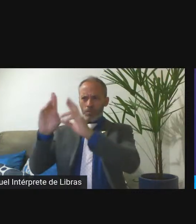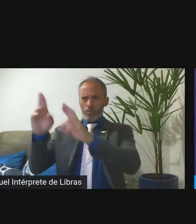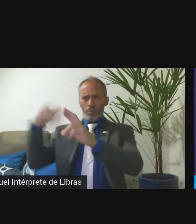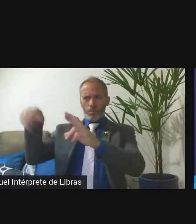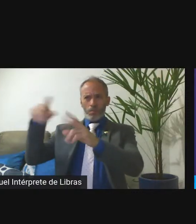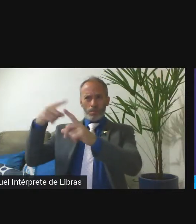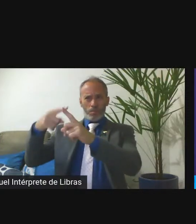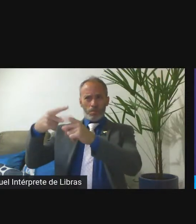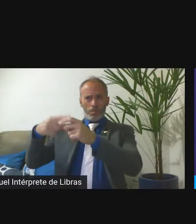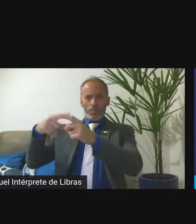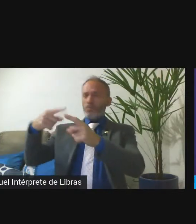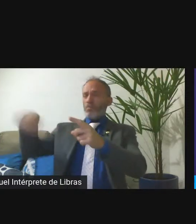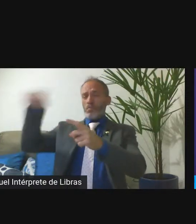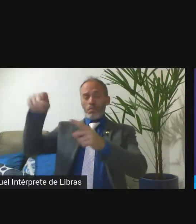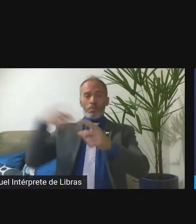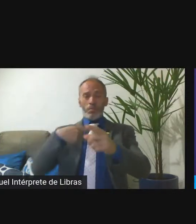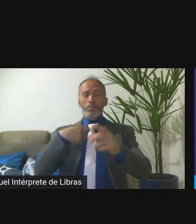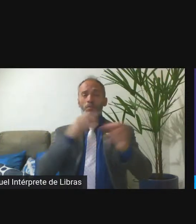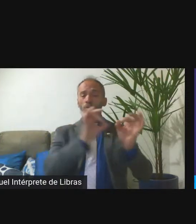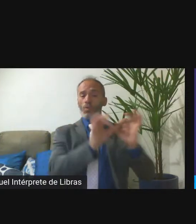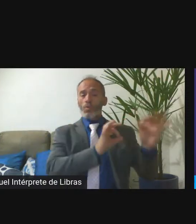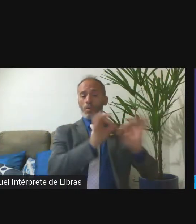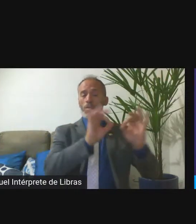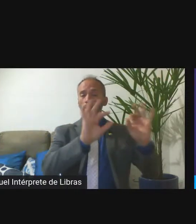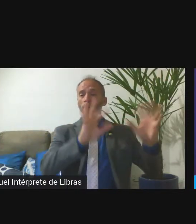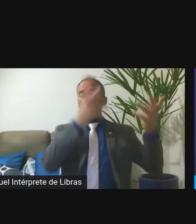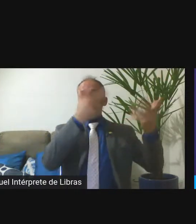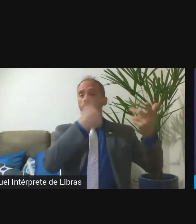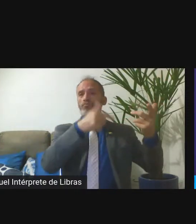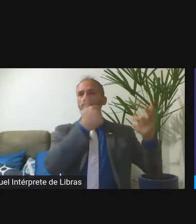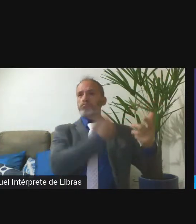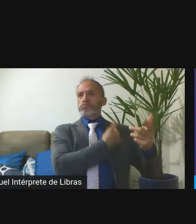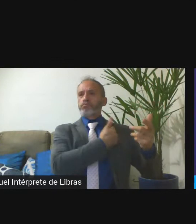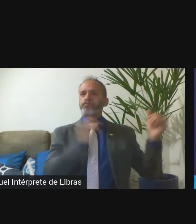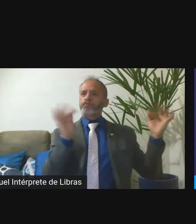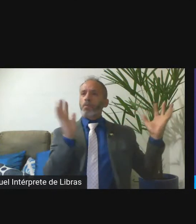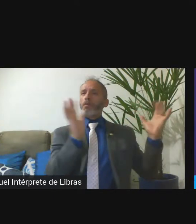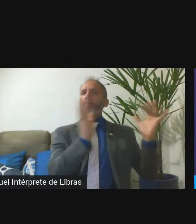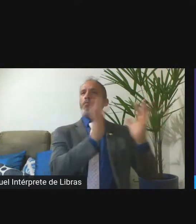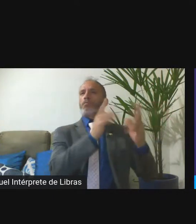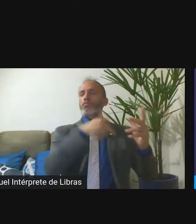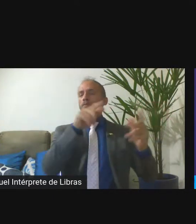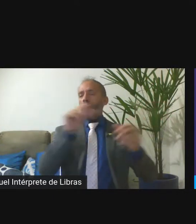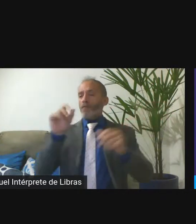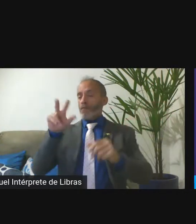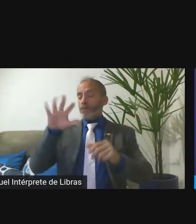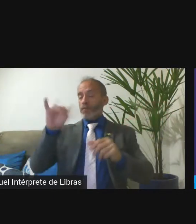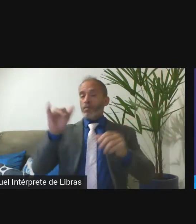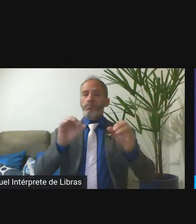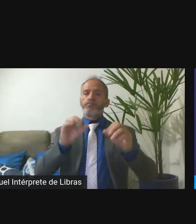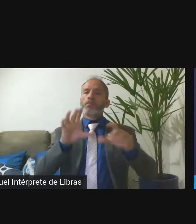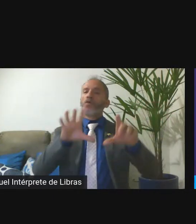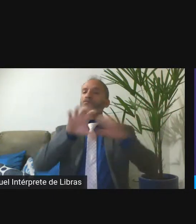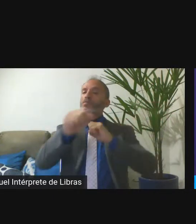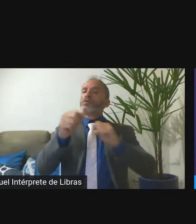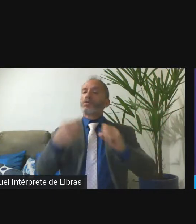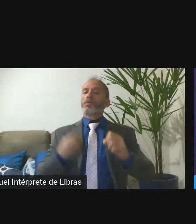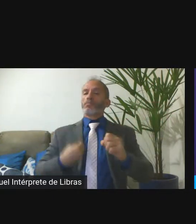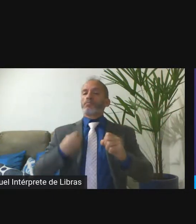autoridades competentes a realização de eventos com maior número de pessoas, realizaremos uma colação de grau